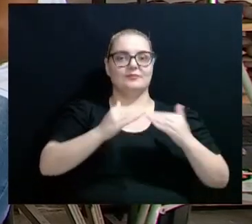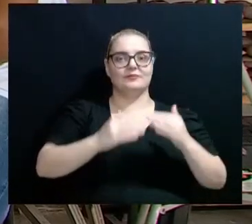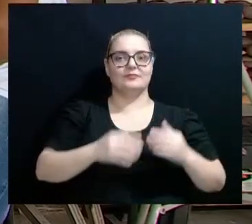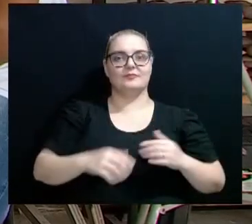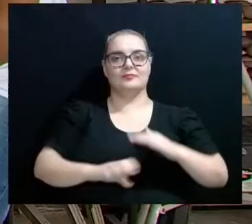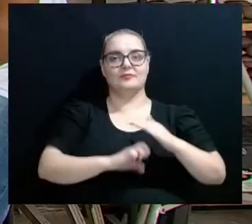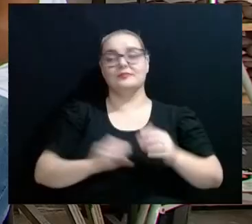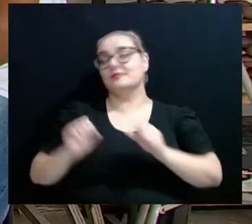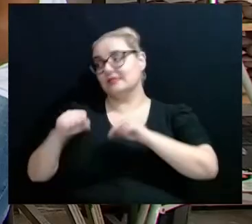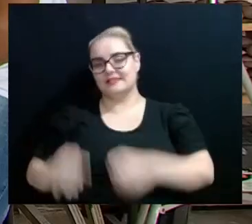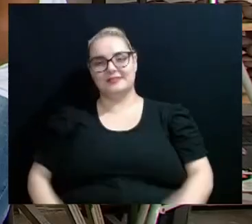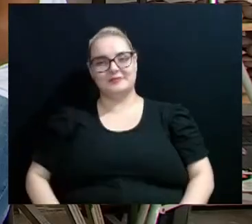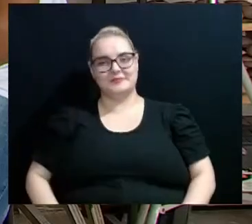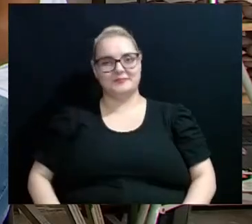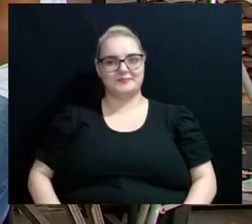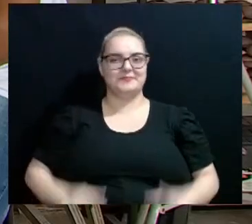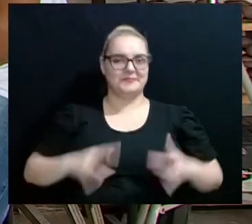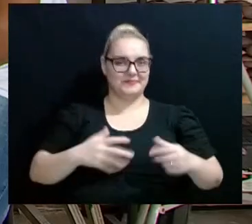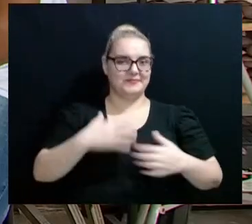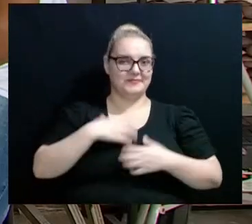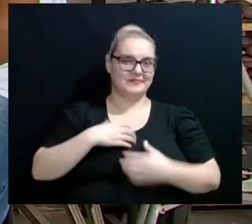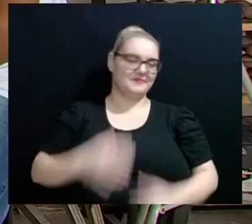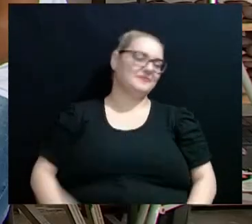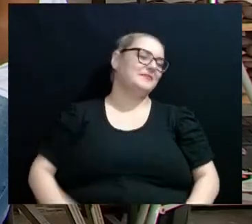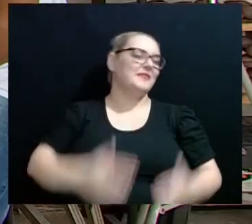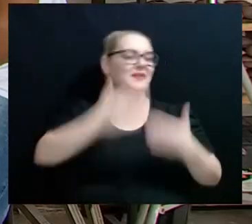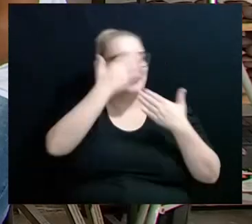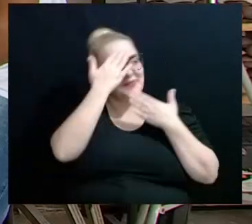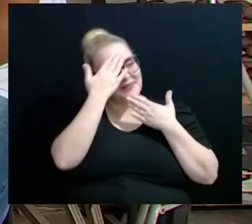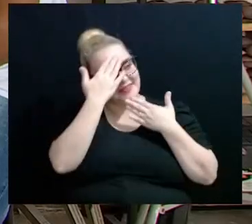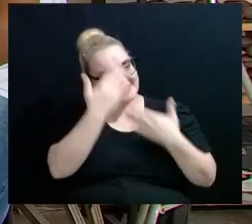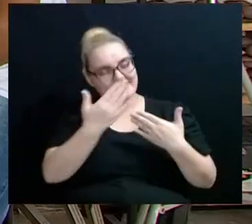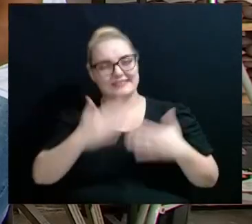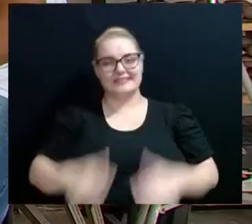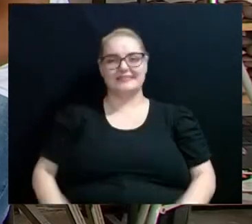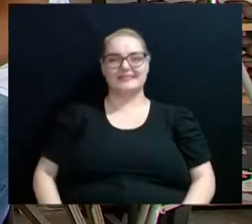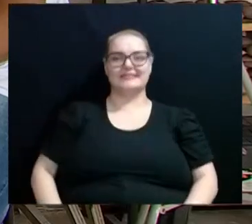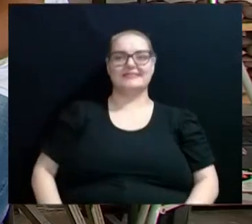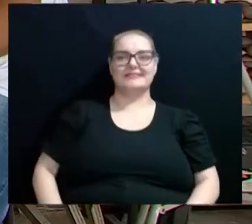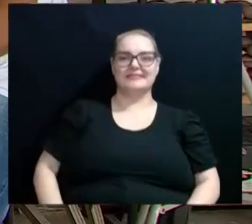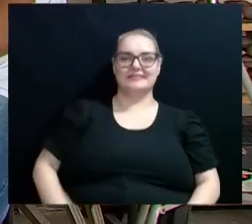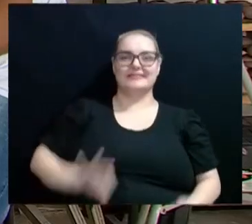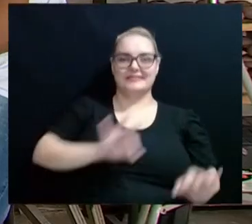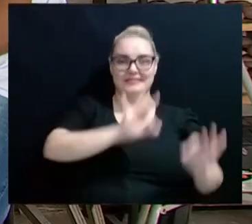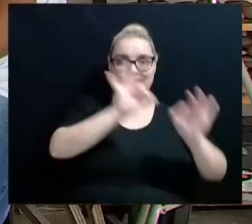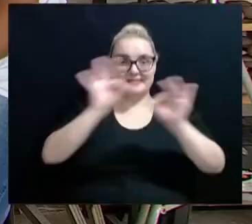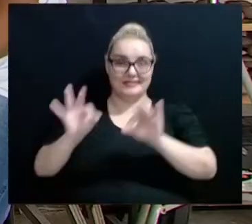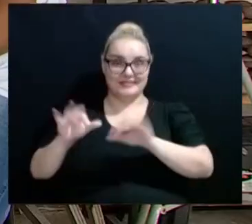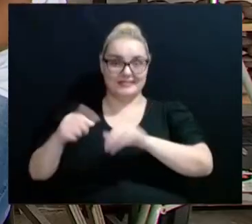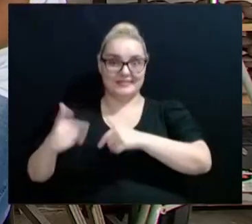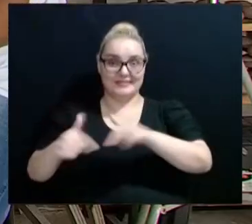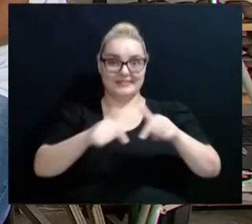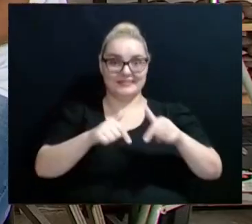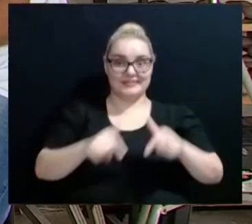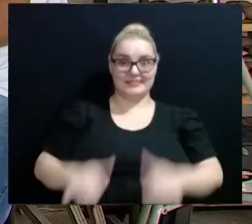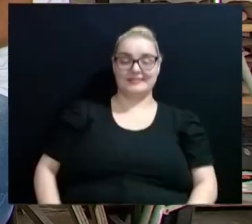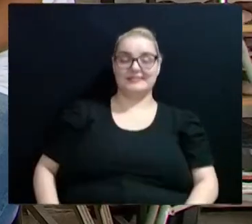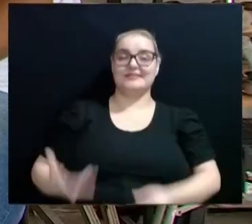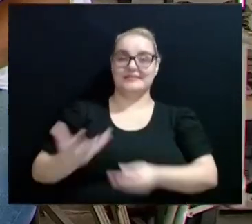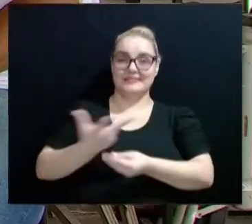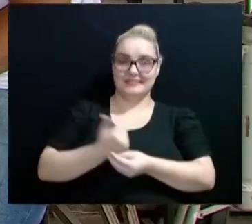aí se evoluir no negócio. Sim. De toda forma, Samuel, muito obrigada. Vocês vão ver aí mais um pouquinho